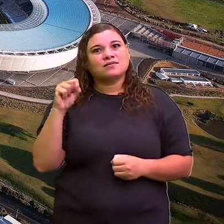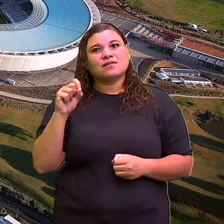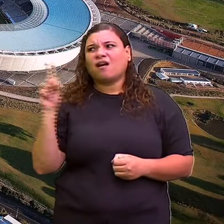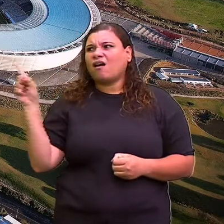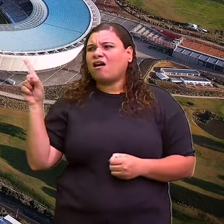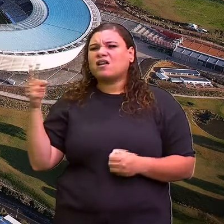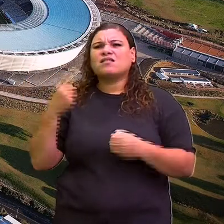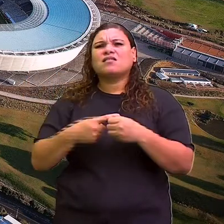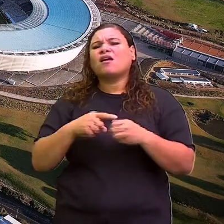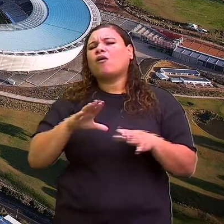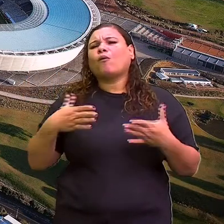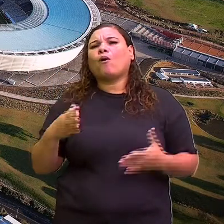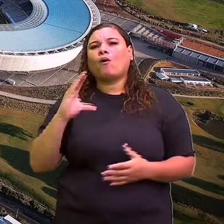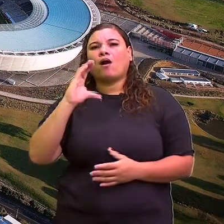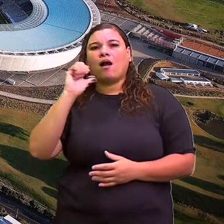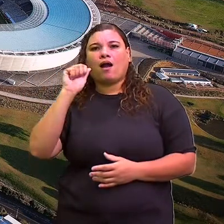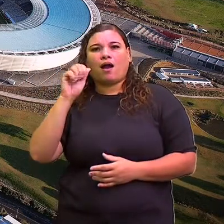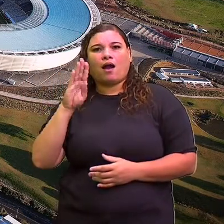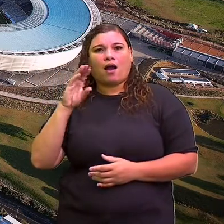Cabo.